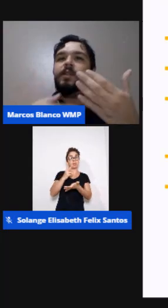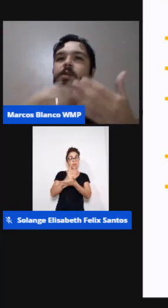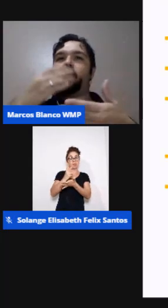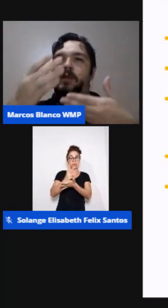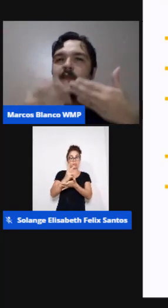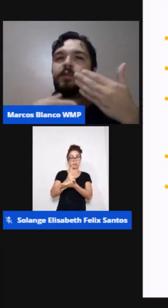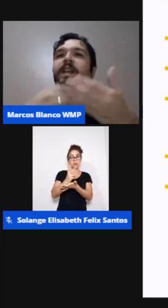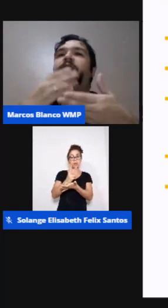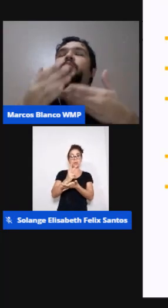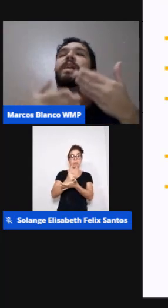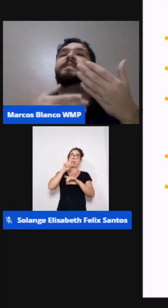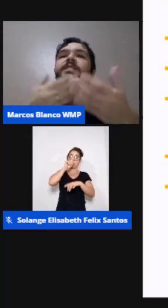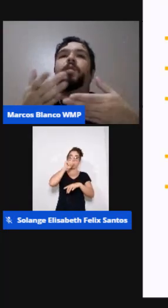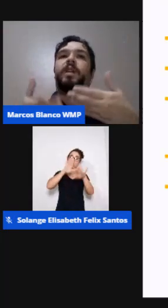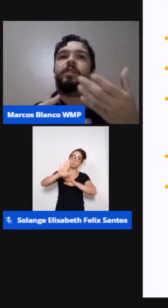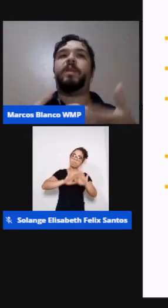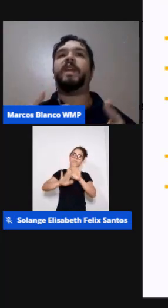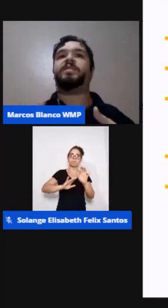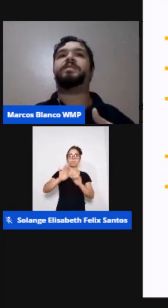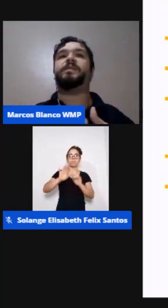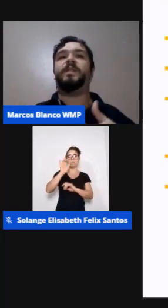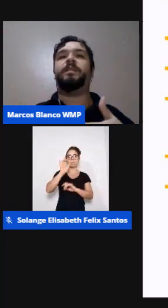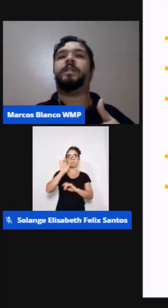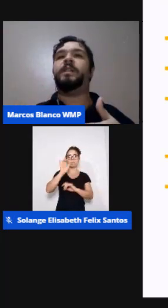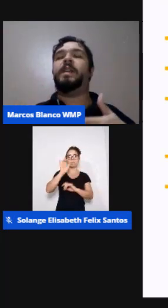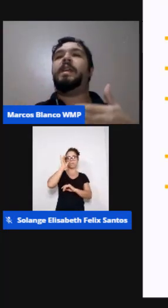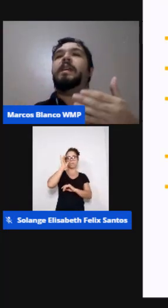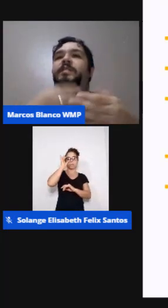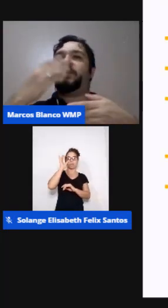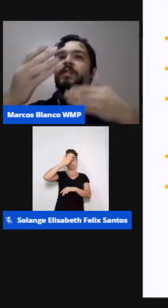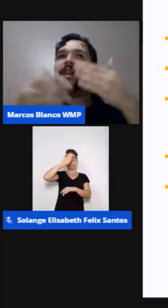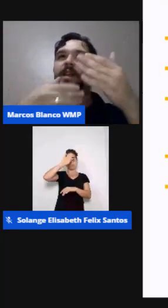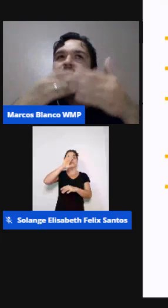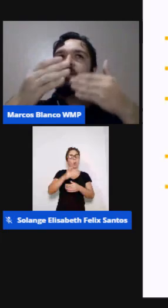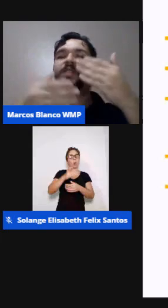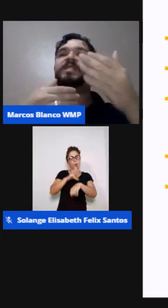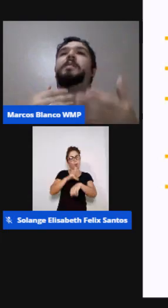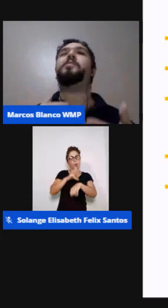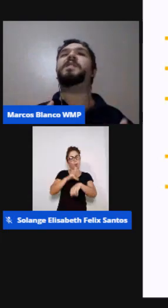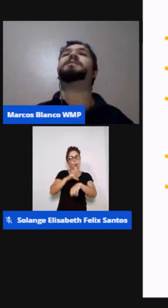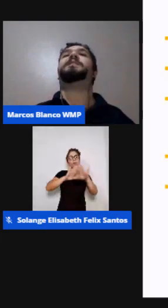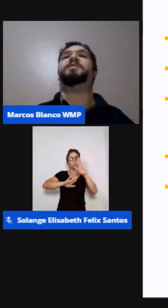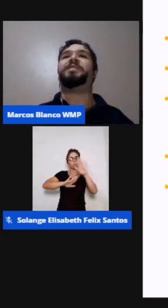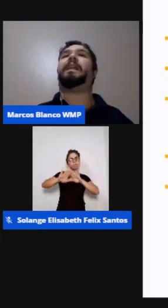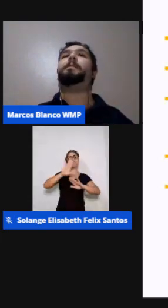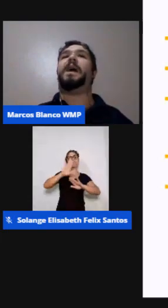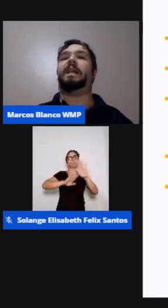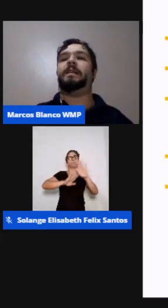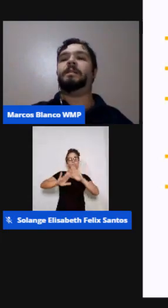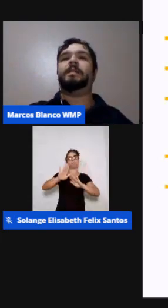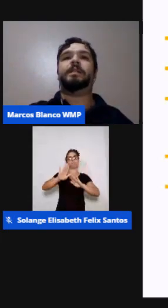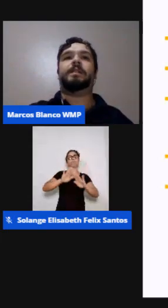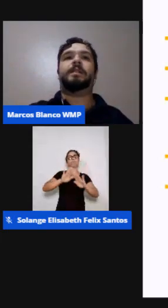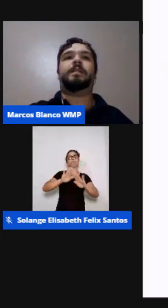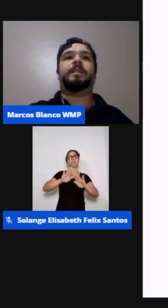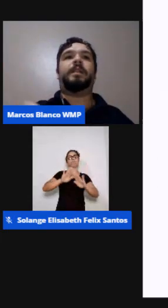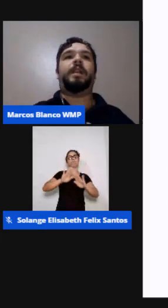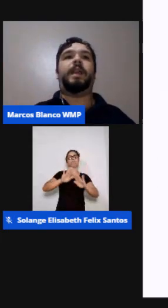vive. Vocês vão não ter as doenças circulando no ambiente onde a gente vive, vocês vão entender mais ou menos que é com isso que a gente